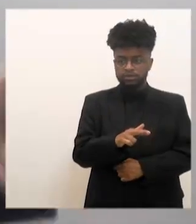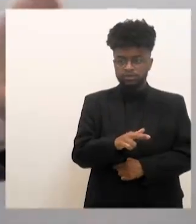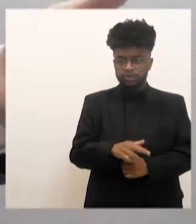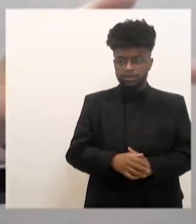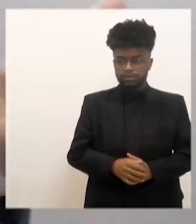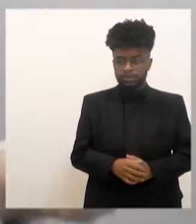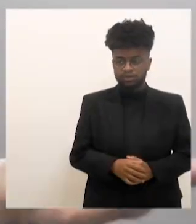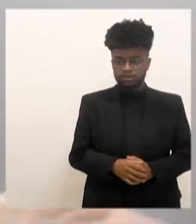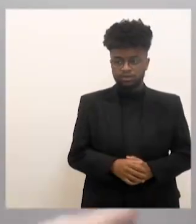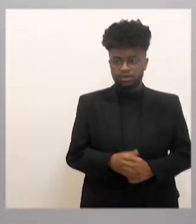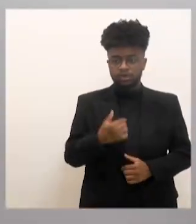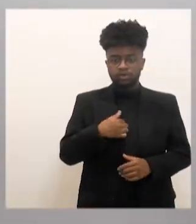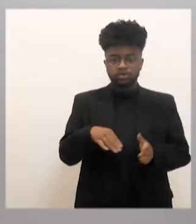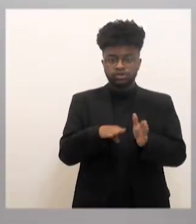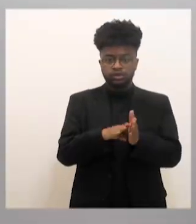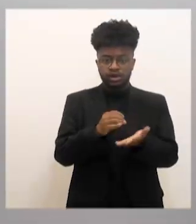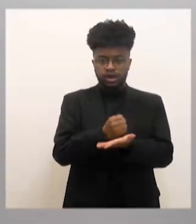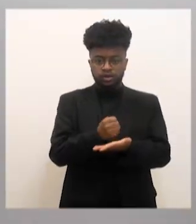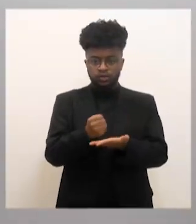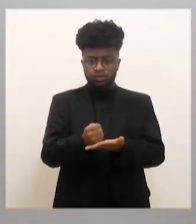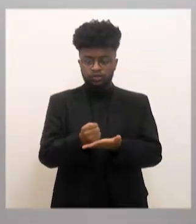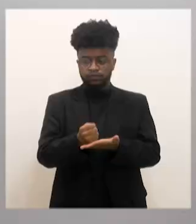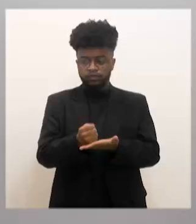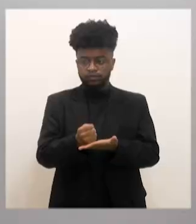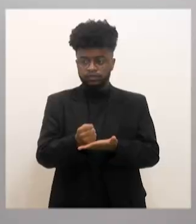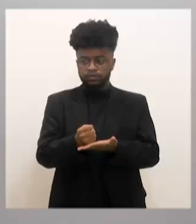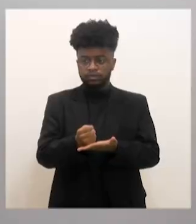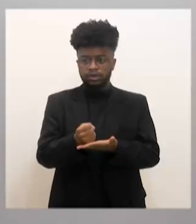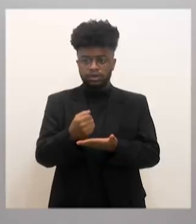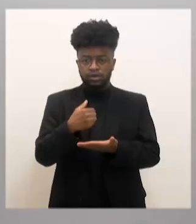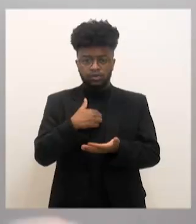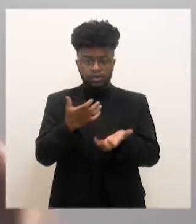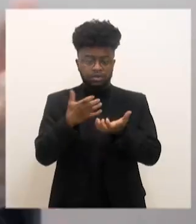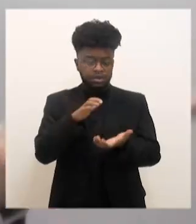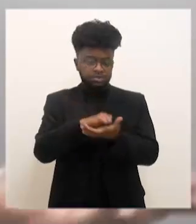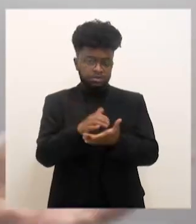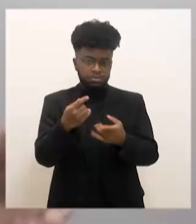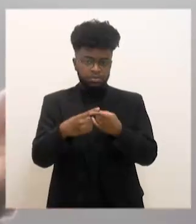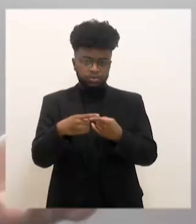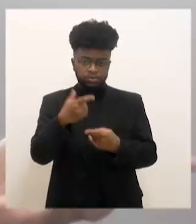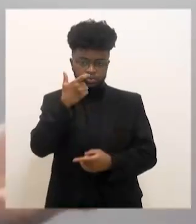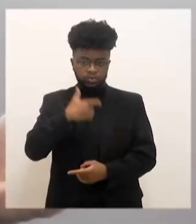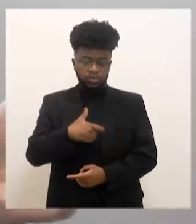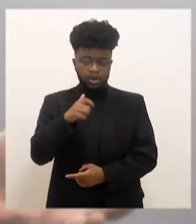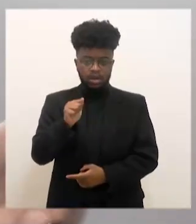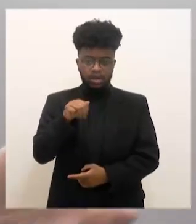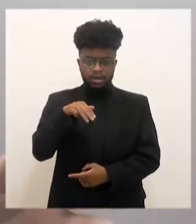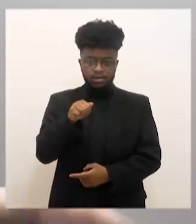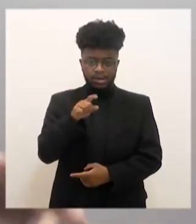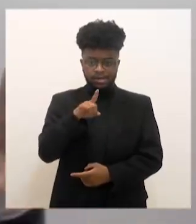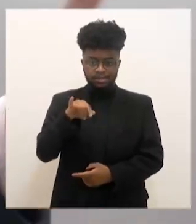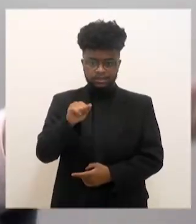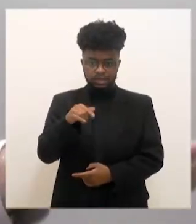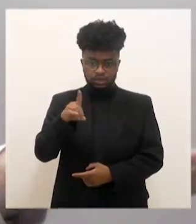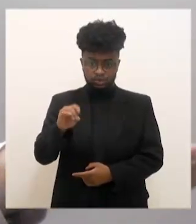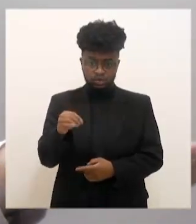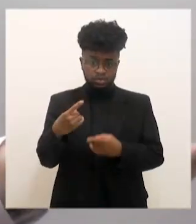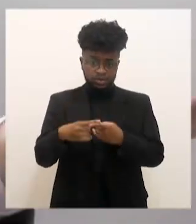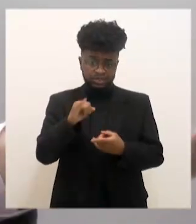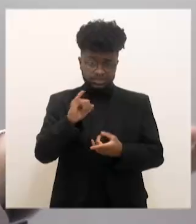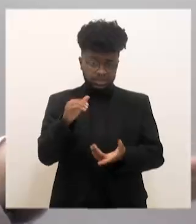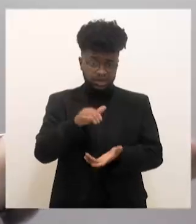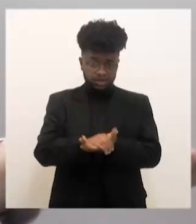quero me casar no civil que eu sou amaziado, sem problema nenhum. Sim. Ora, por via de consequência, se você casou